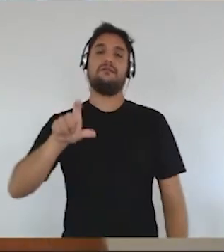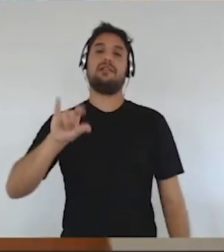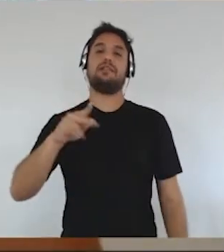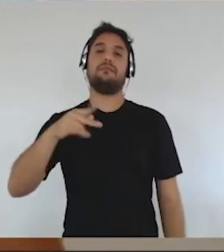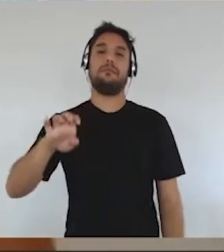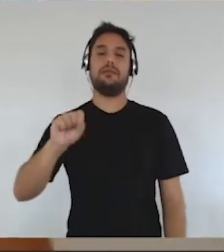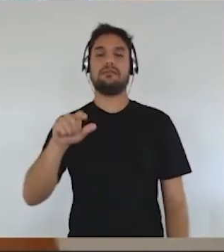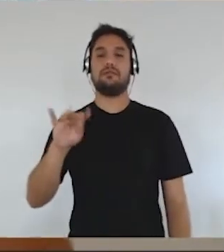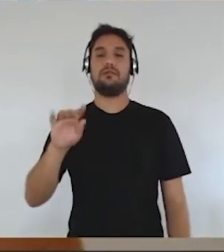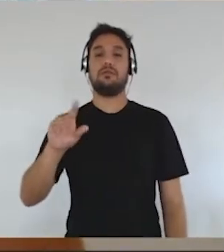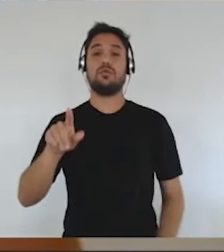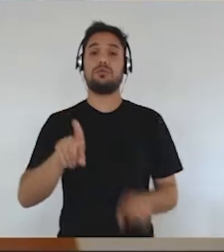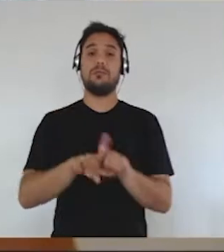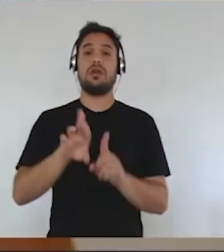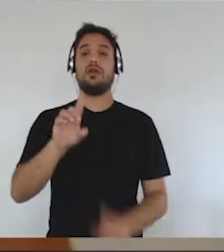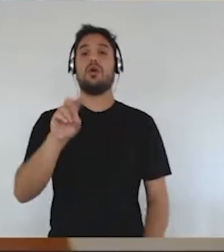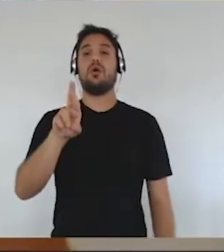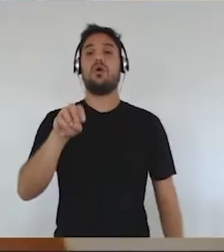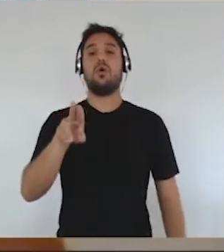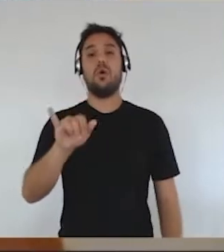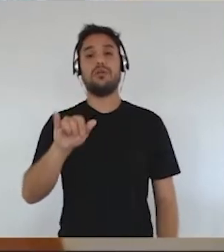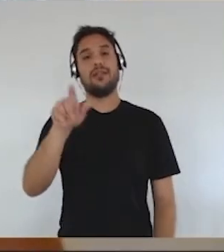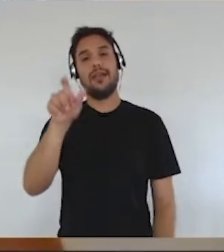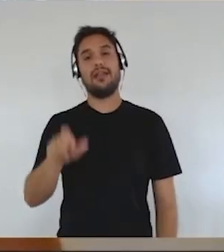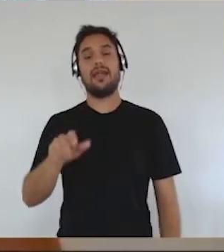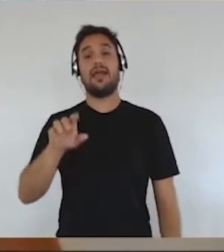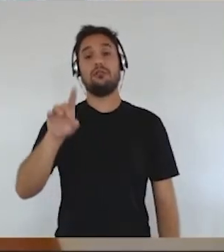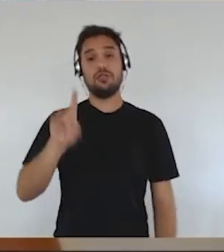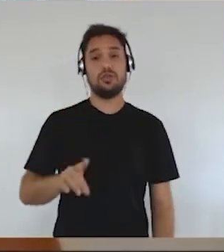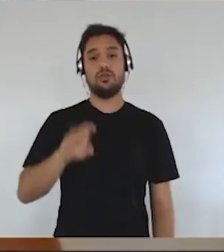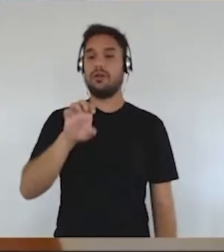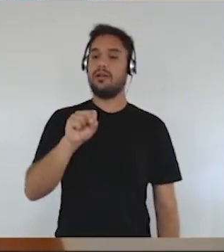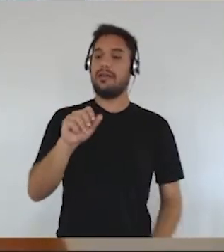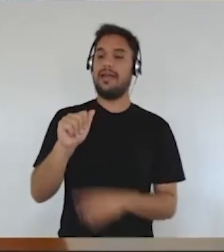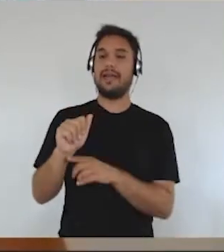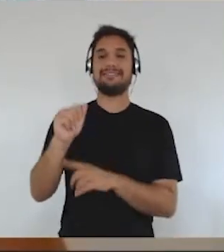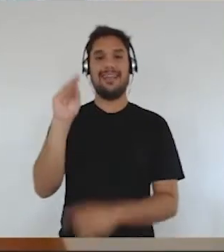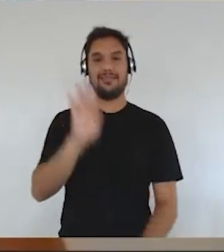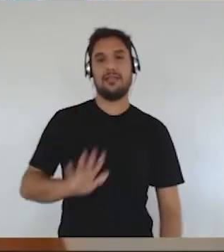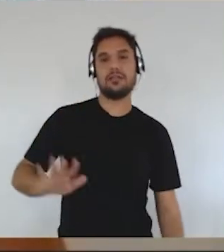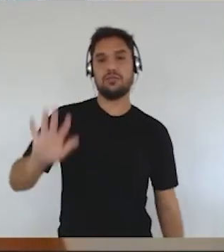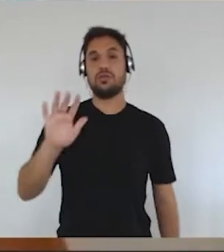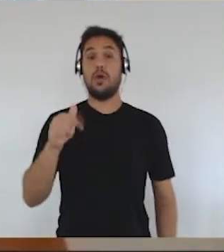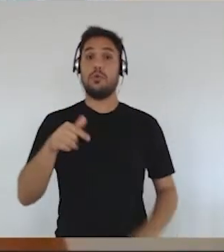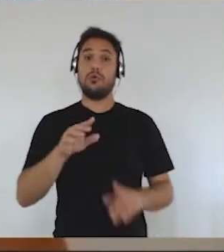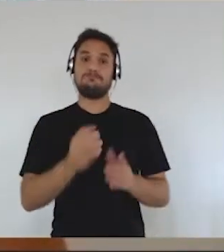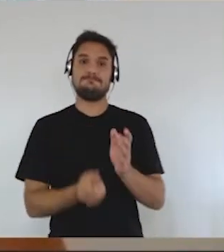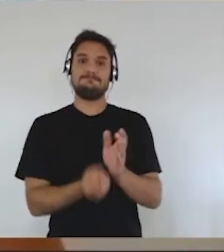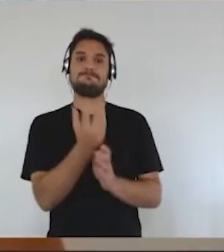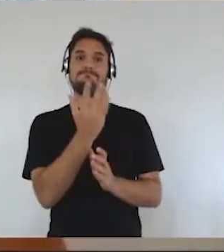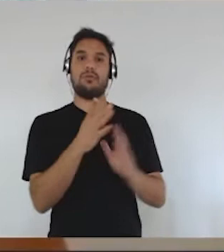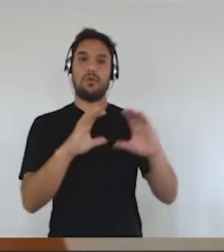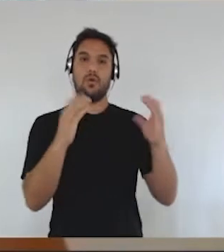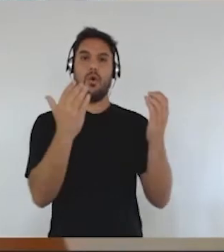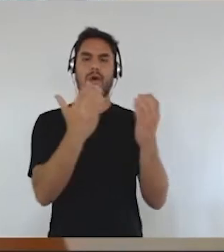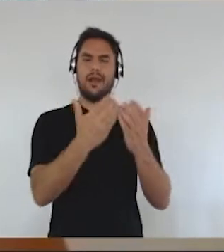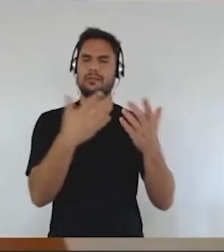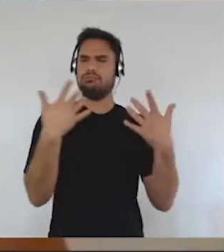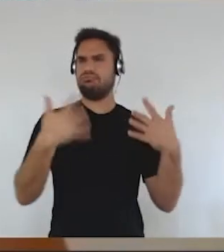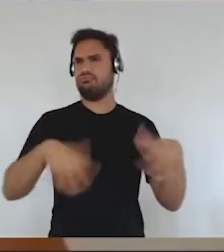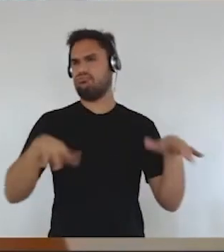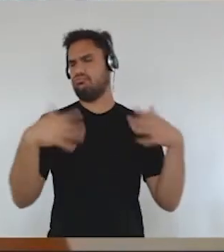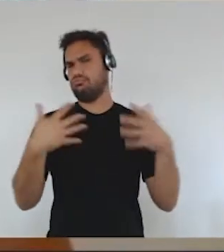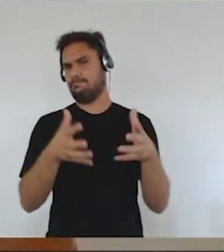e ao doutor Rony Duarte, nosso diretor da ESA Nacional, por realizar esse congresso tão